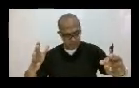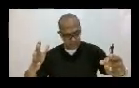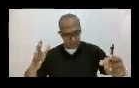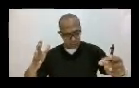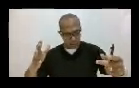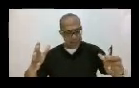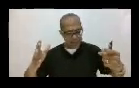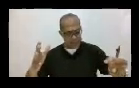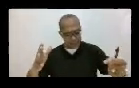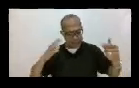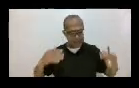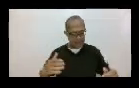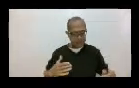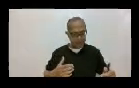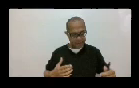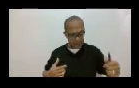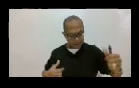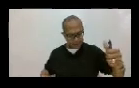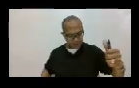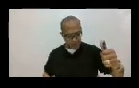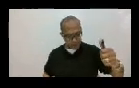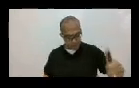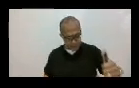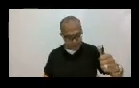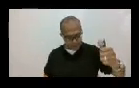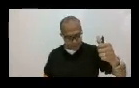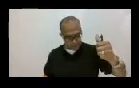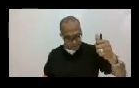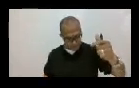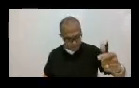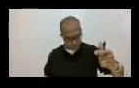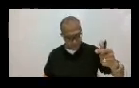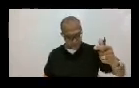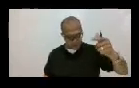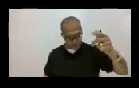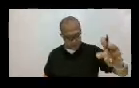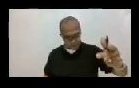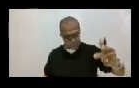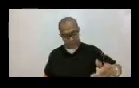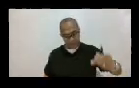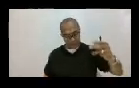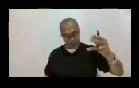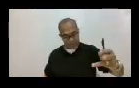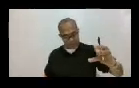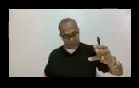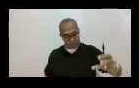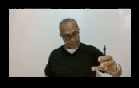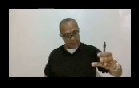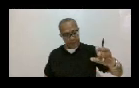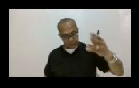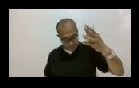certo sobre dividir em só em américa nós teremos seis então as américas europa áfrica